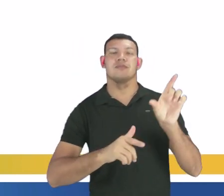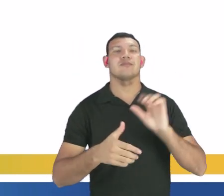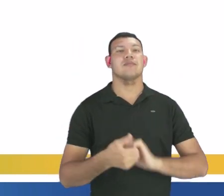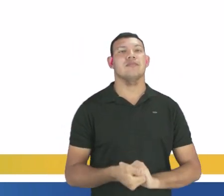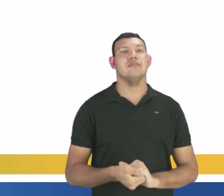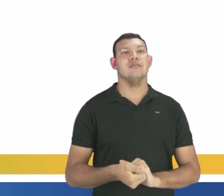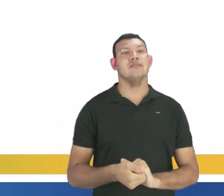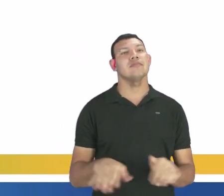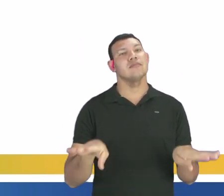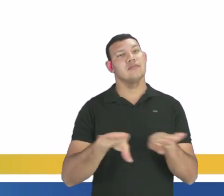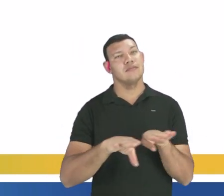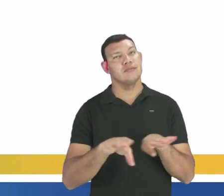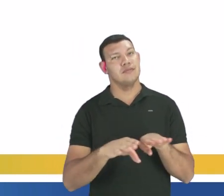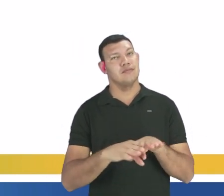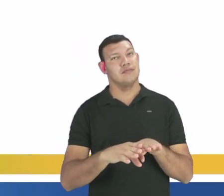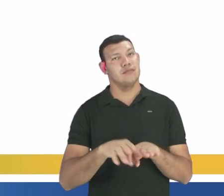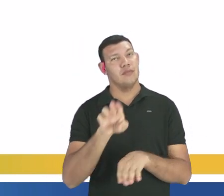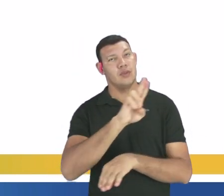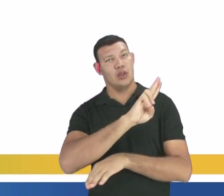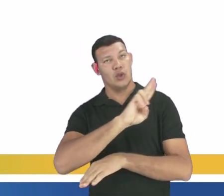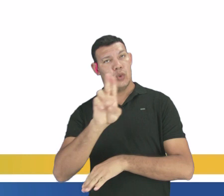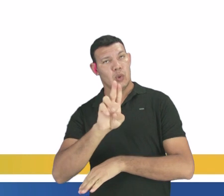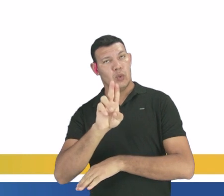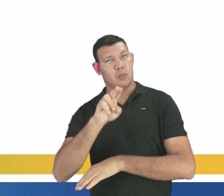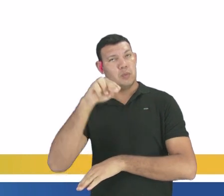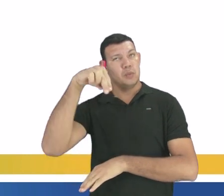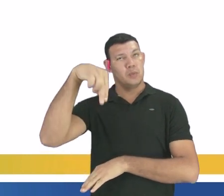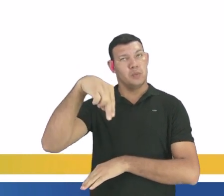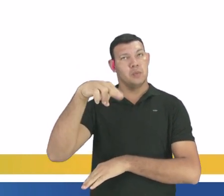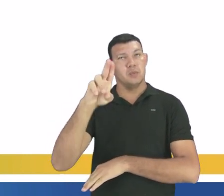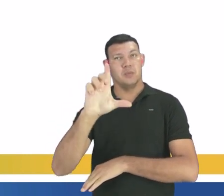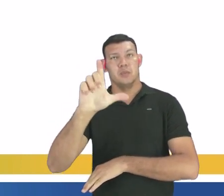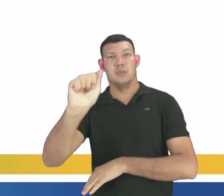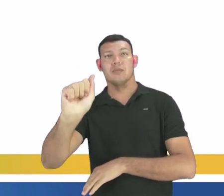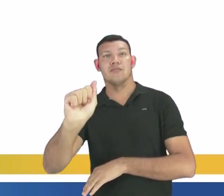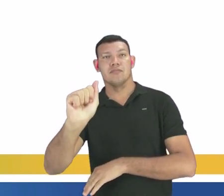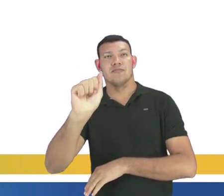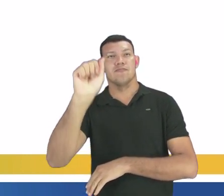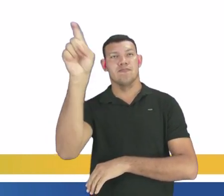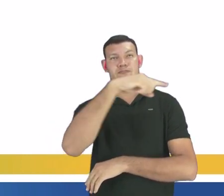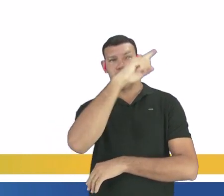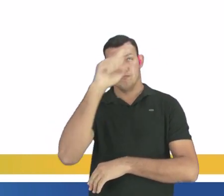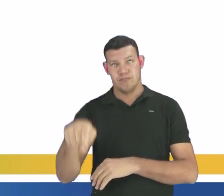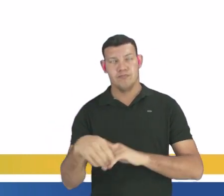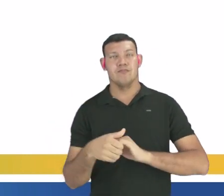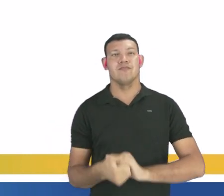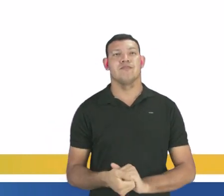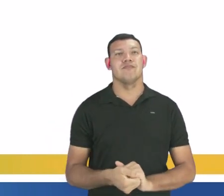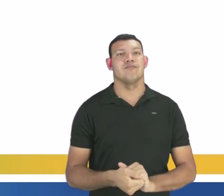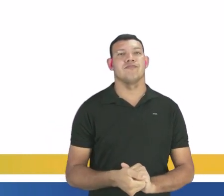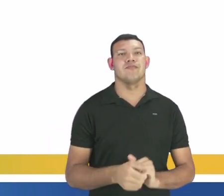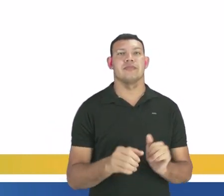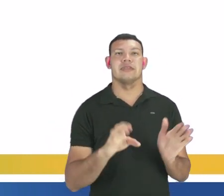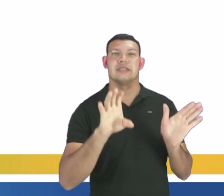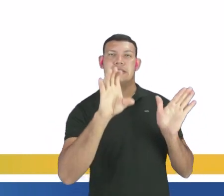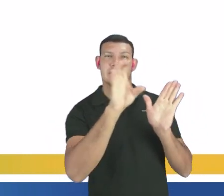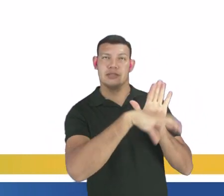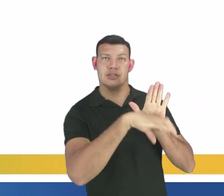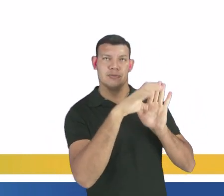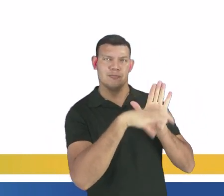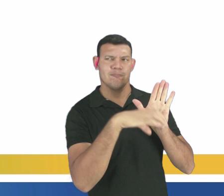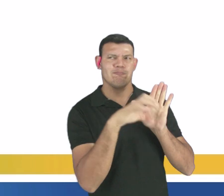nulas. Mas aí você pode estar se perguntando, tá, e a definição? Ficou bem,